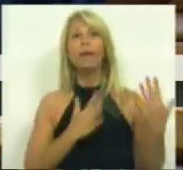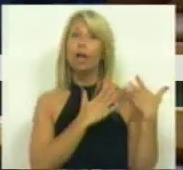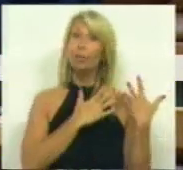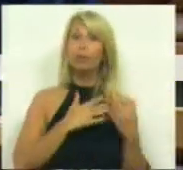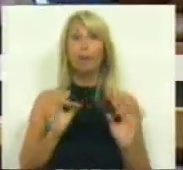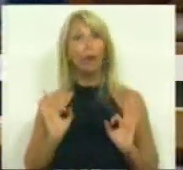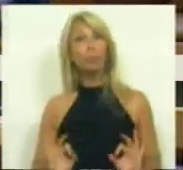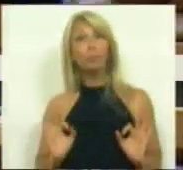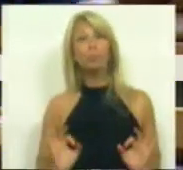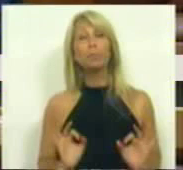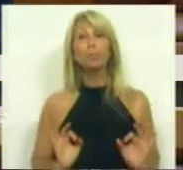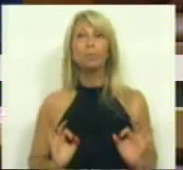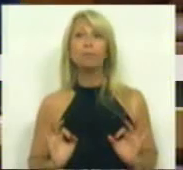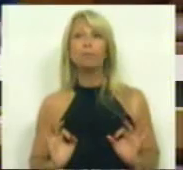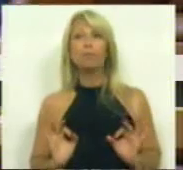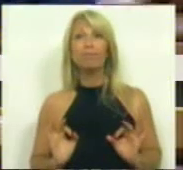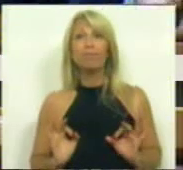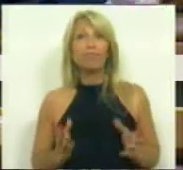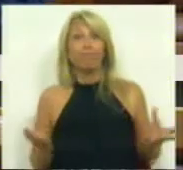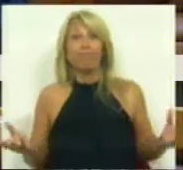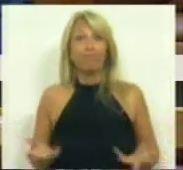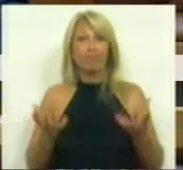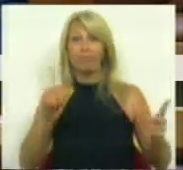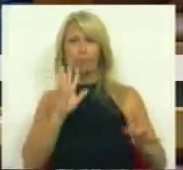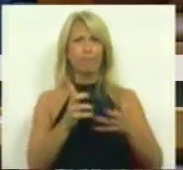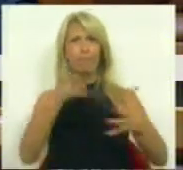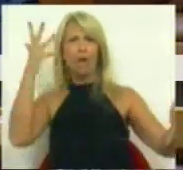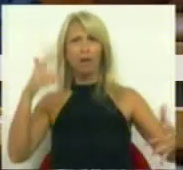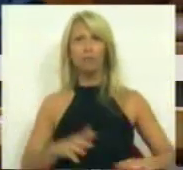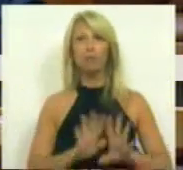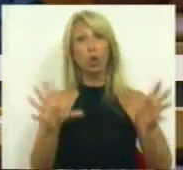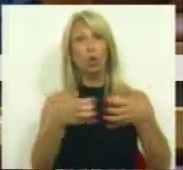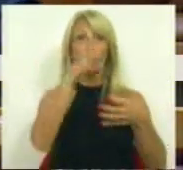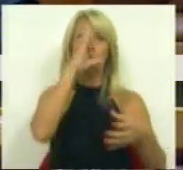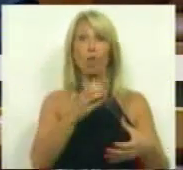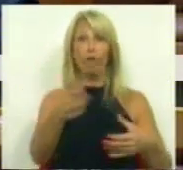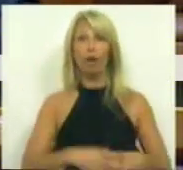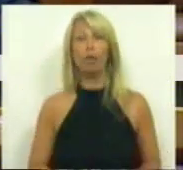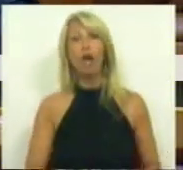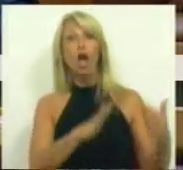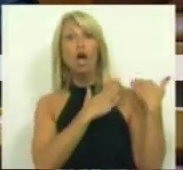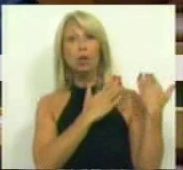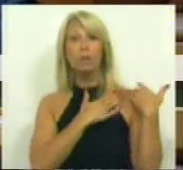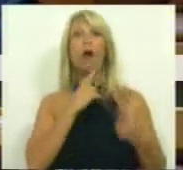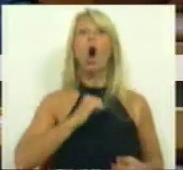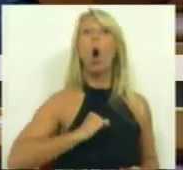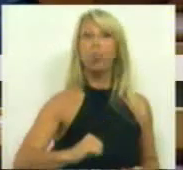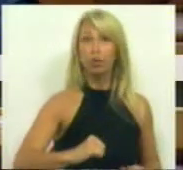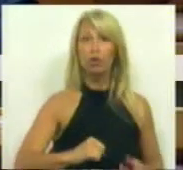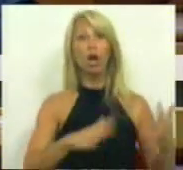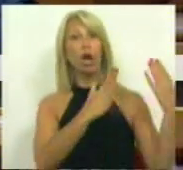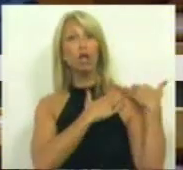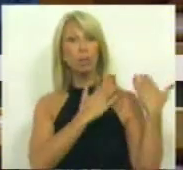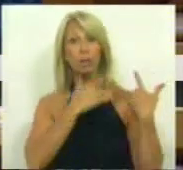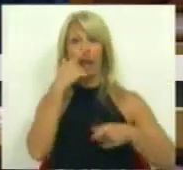inteirinha e reluzente nas hostes do Governo. a responsabilidade das oposições, a